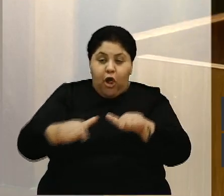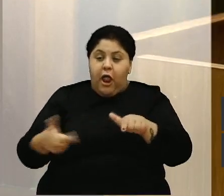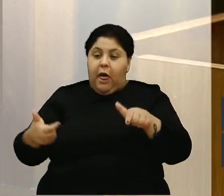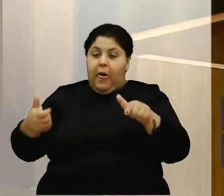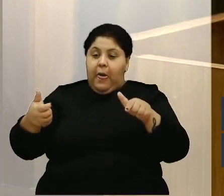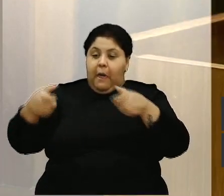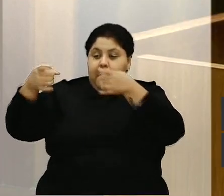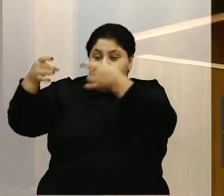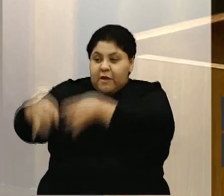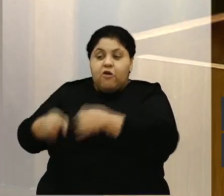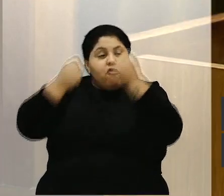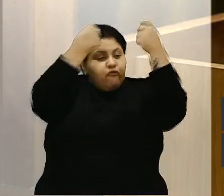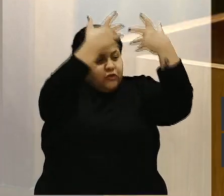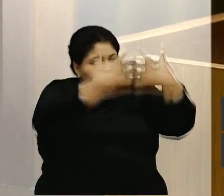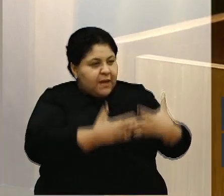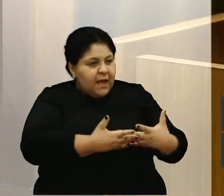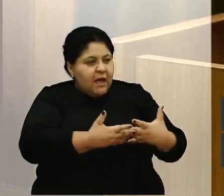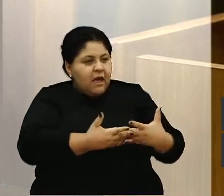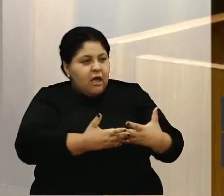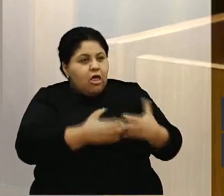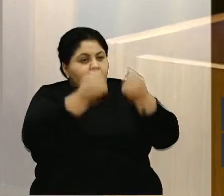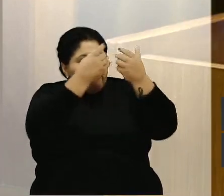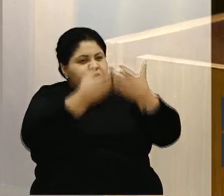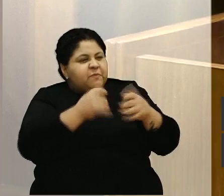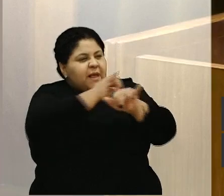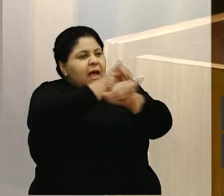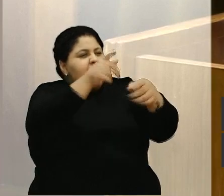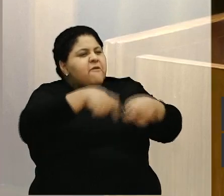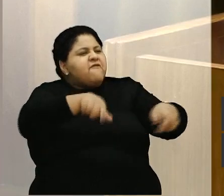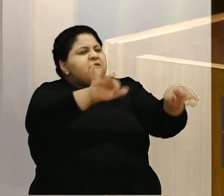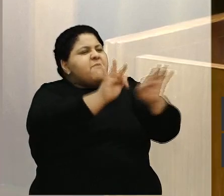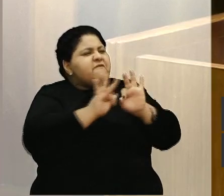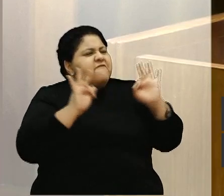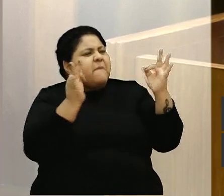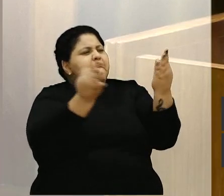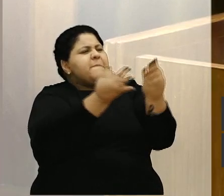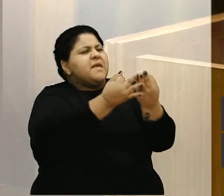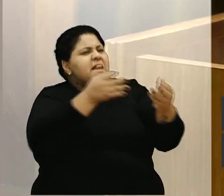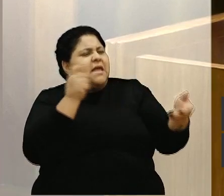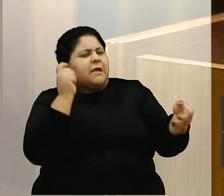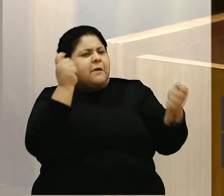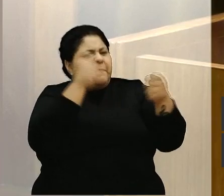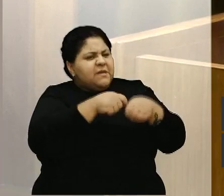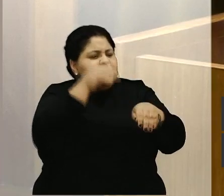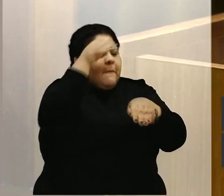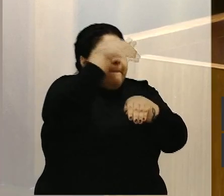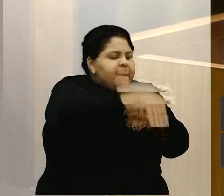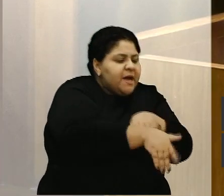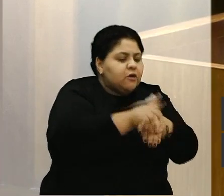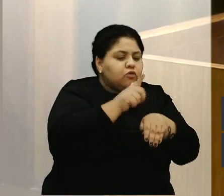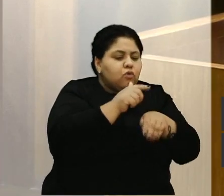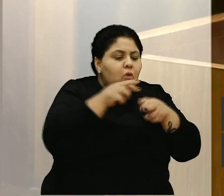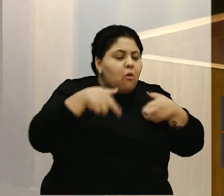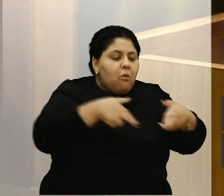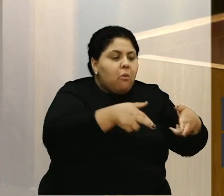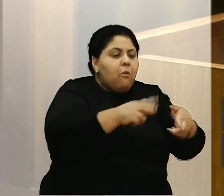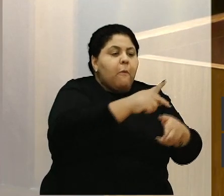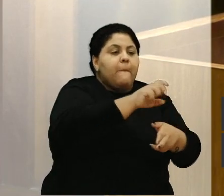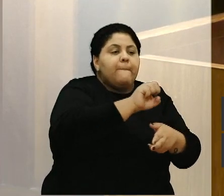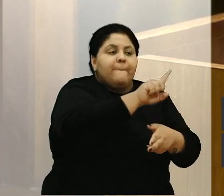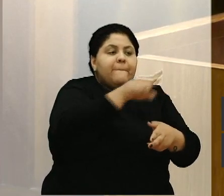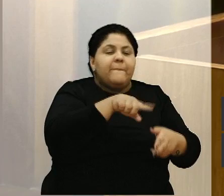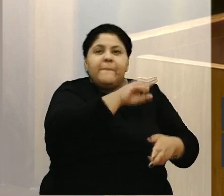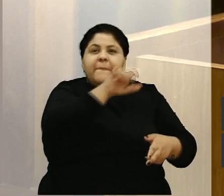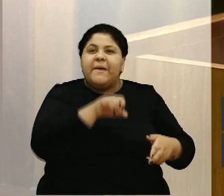essa situação e vou dizer para aquela família que tanto precisa lá embaixo, perto da ponte do Arroio do Ouro, que é a família Pesse, que está com